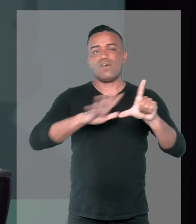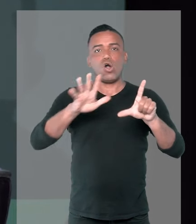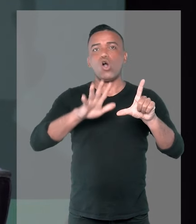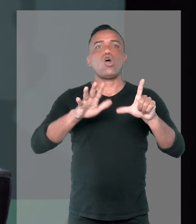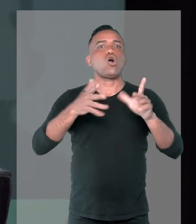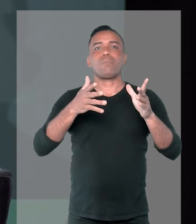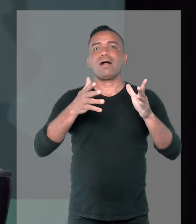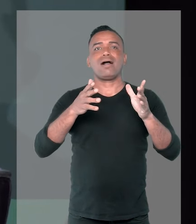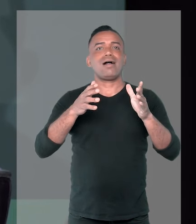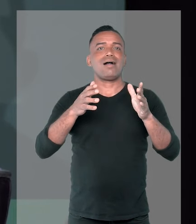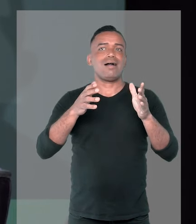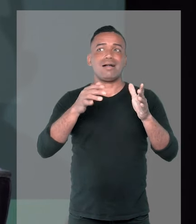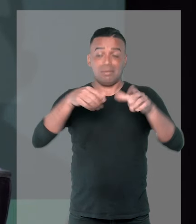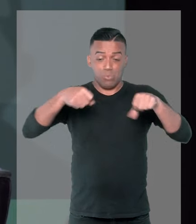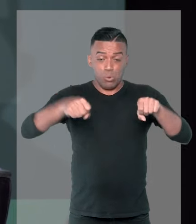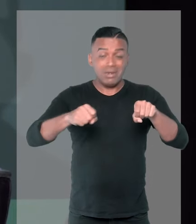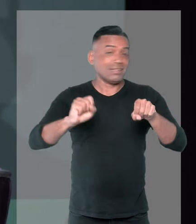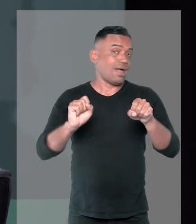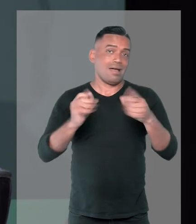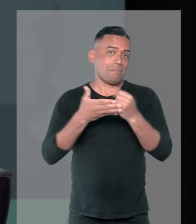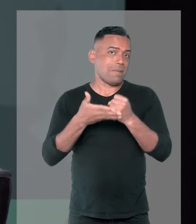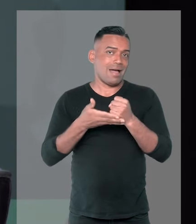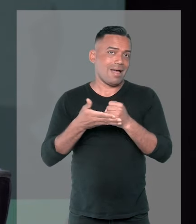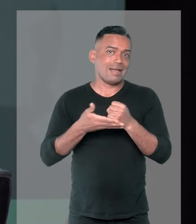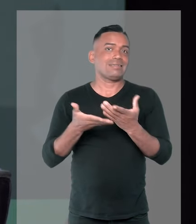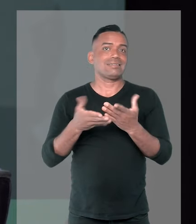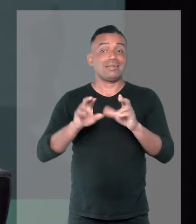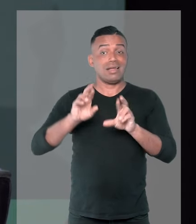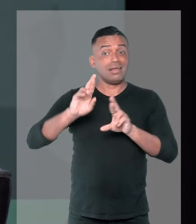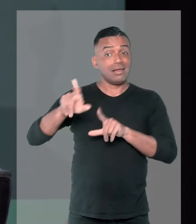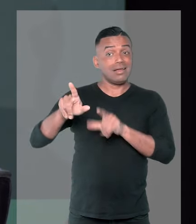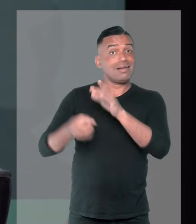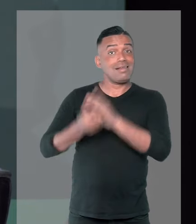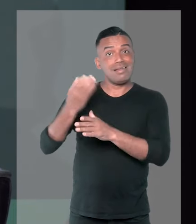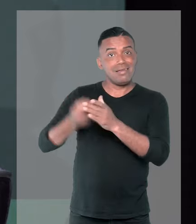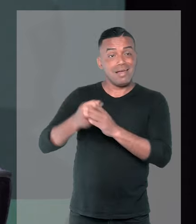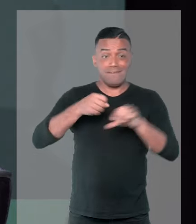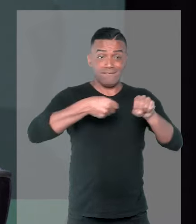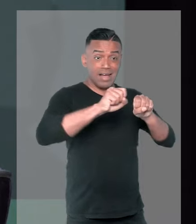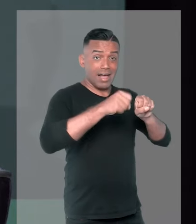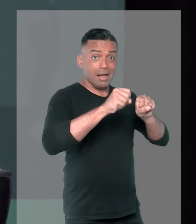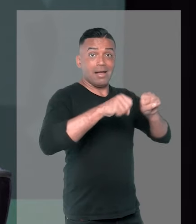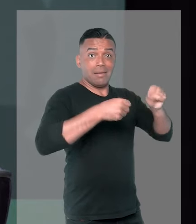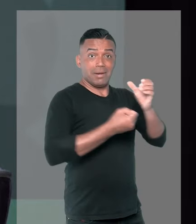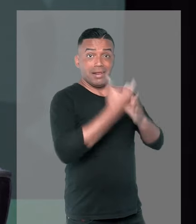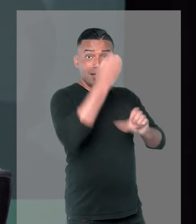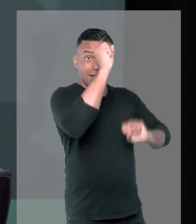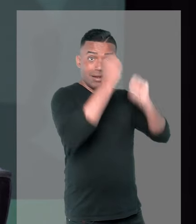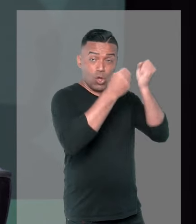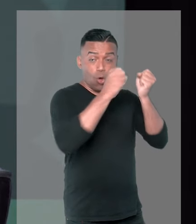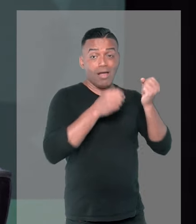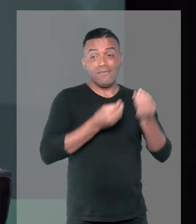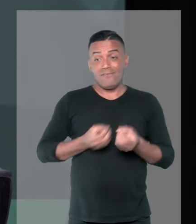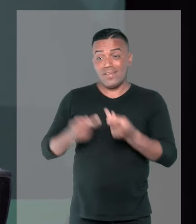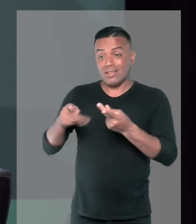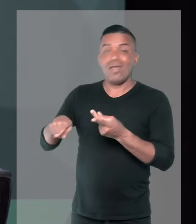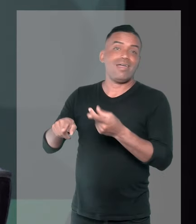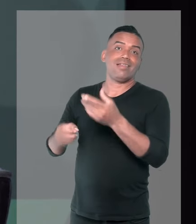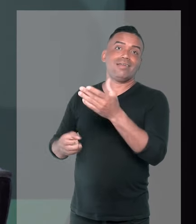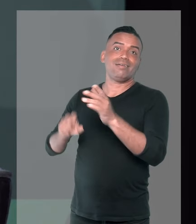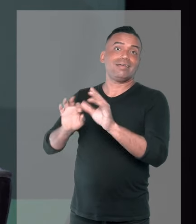básica que é a motocicleta que ela fica completamente diferente do que a fábrica fez e isso em si são